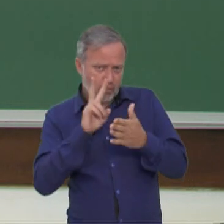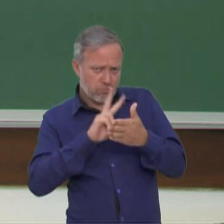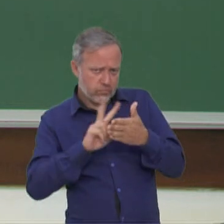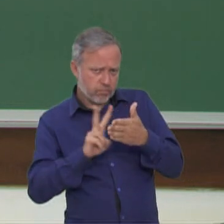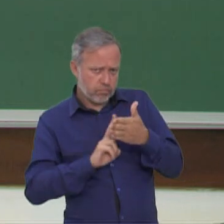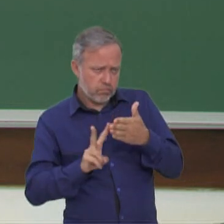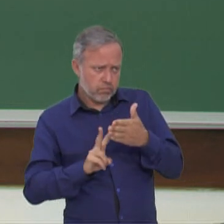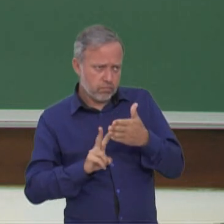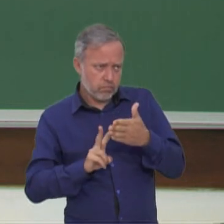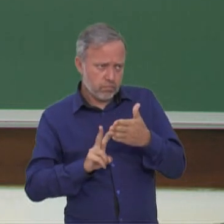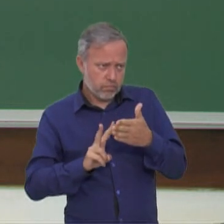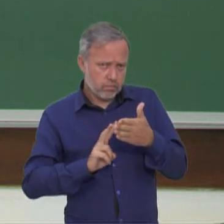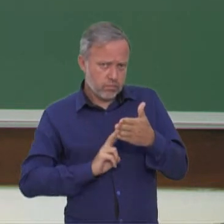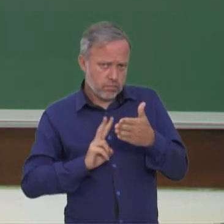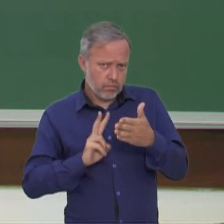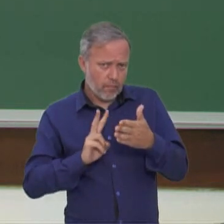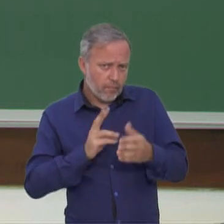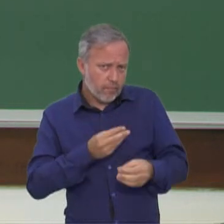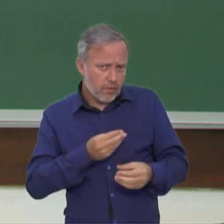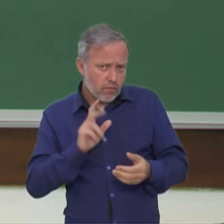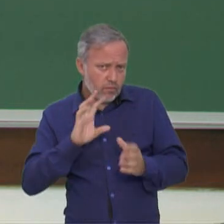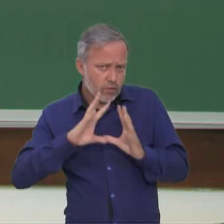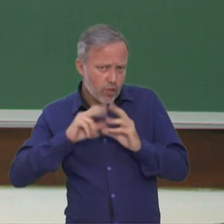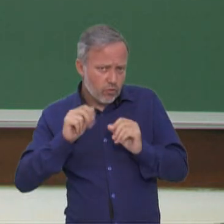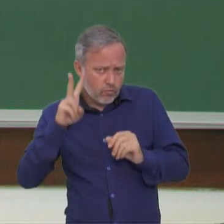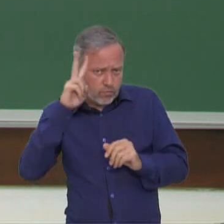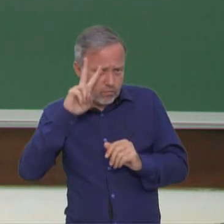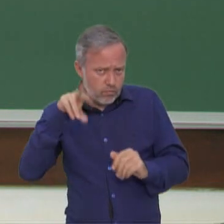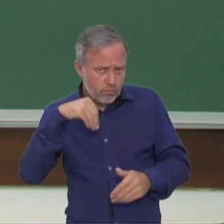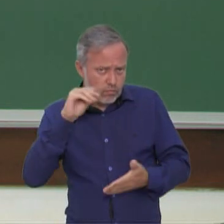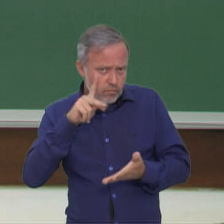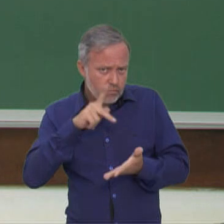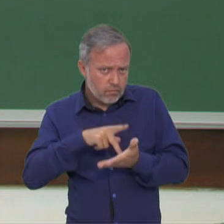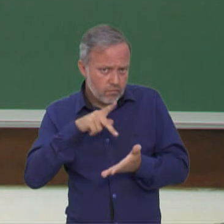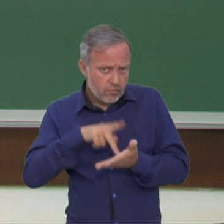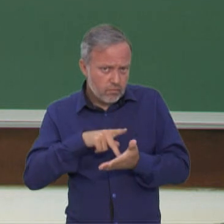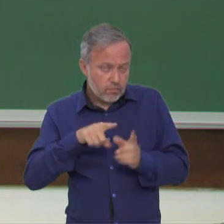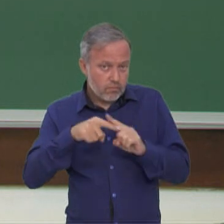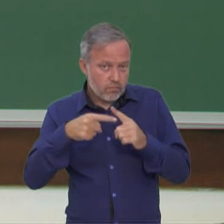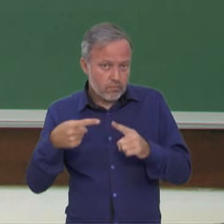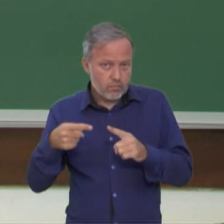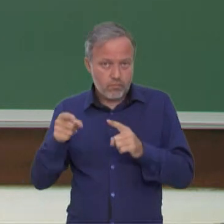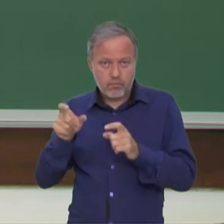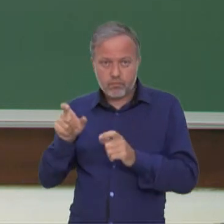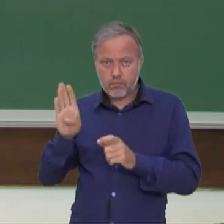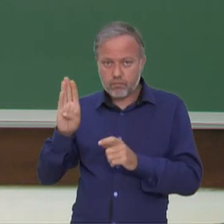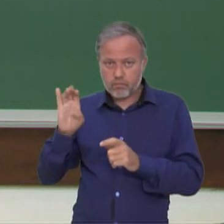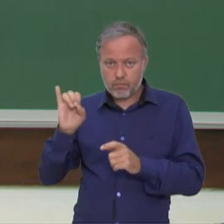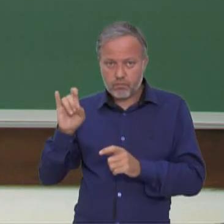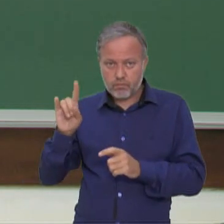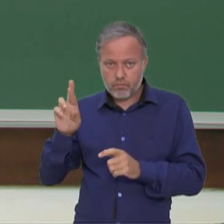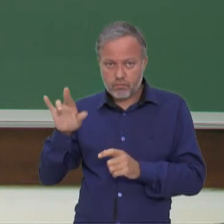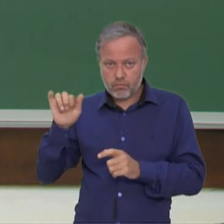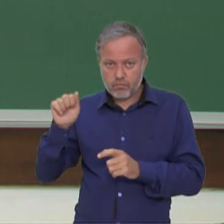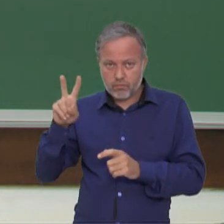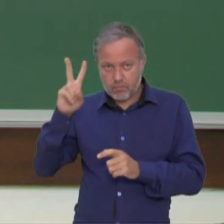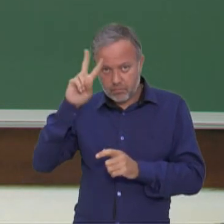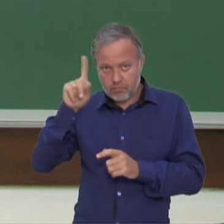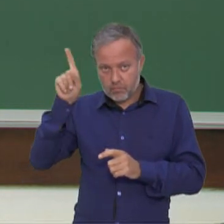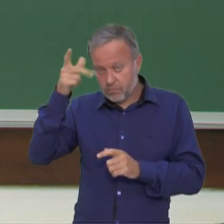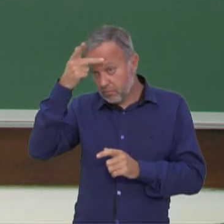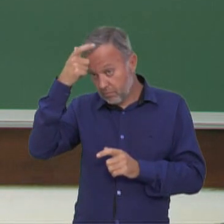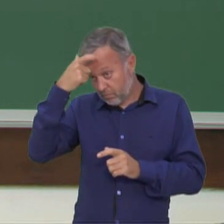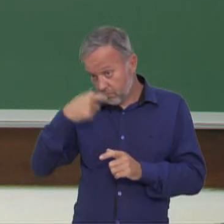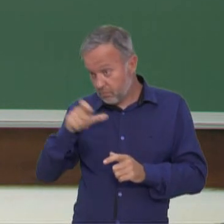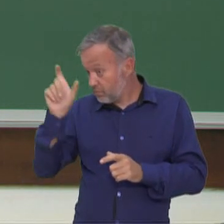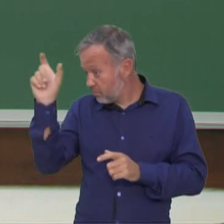essa questão da veracidade, mas a biografia, ela tem como característica ali a veracidade, né, das